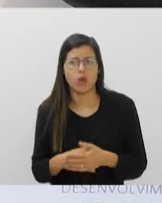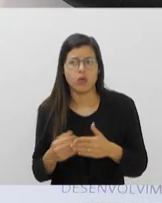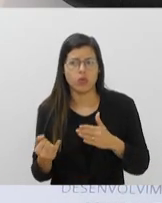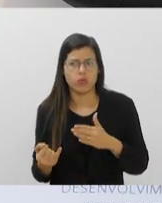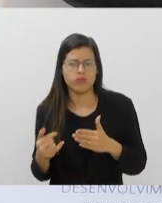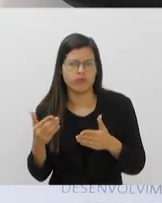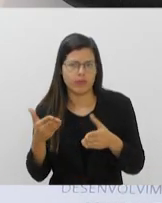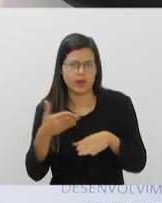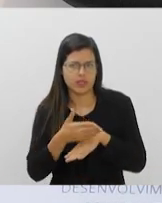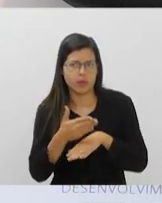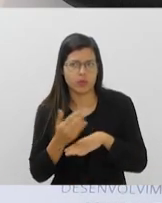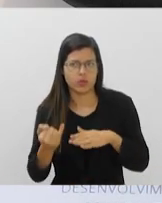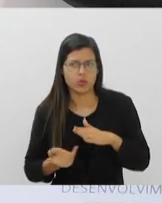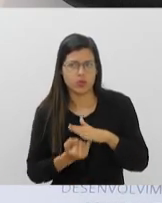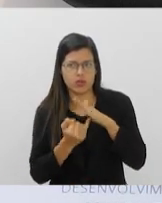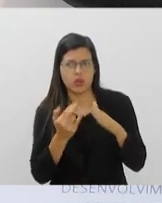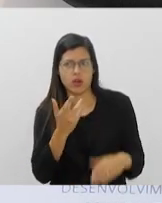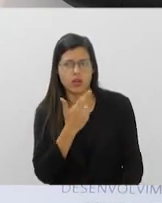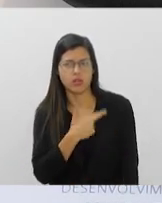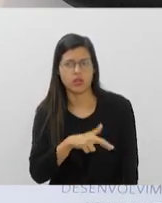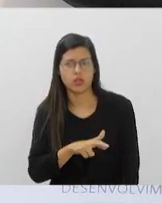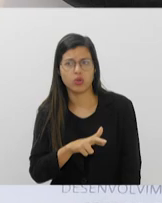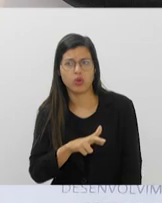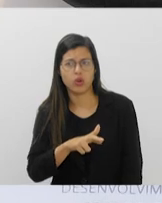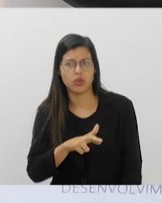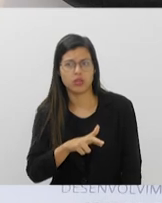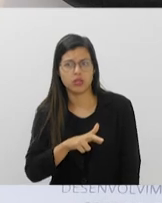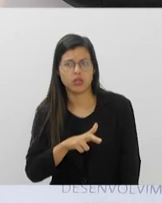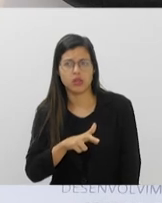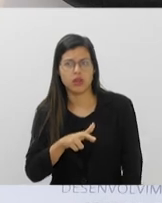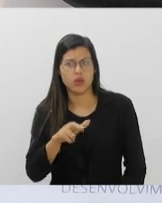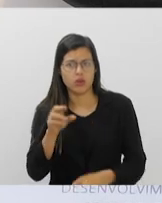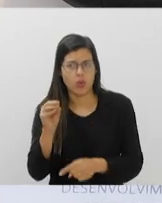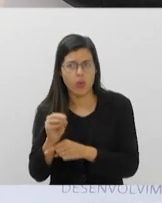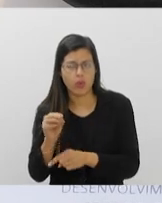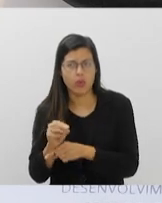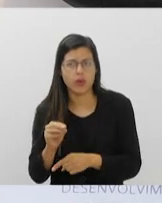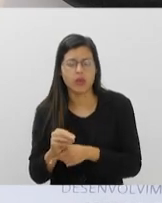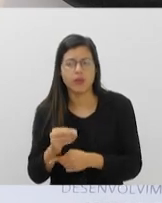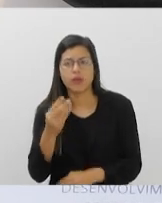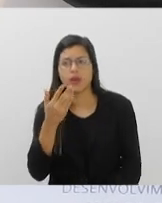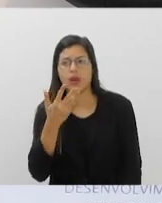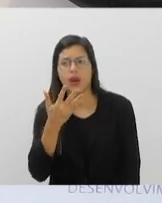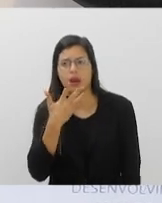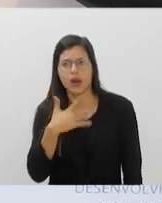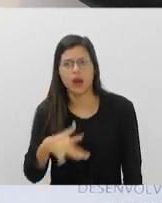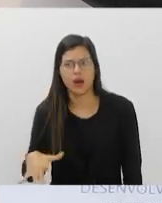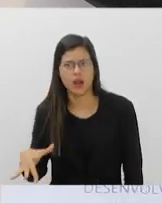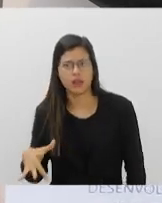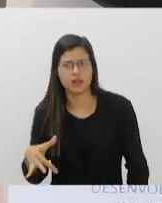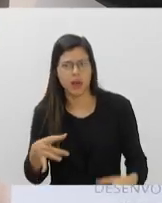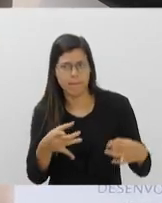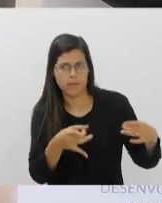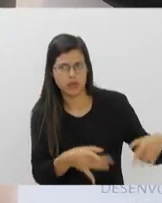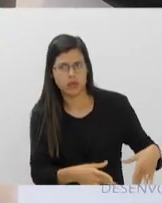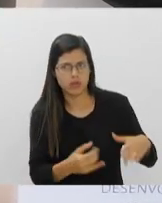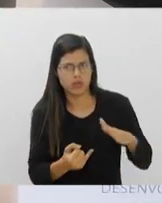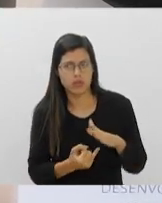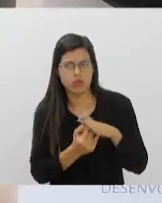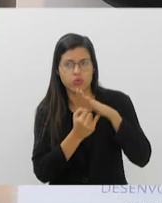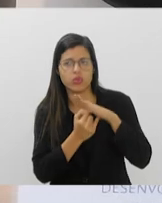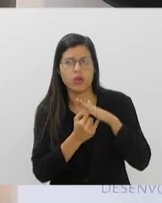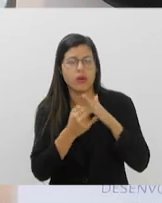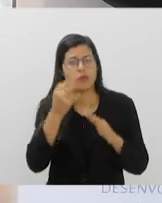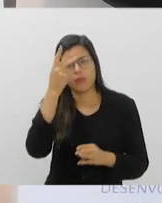Religiosa e a gente eh volta e meia quando eu cuidava a criança era abandonada lá na na Instituição a pessoa achava que podia deixar a